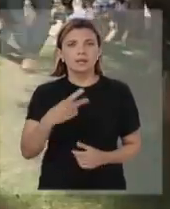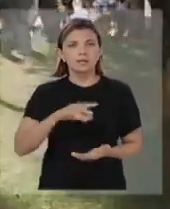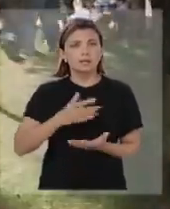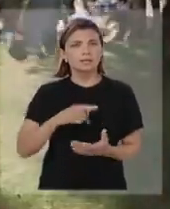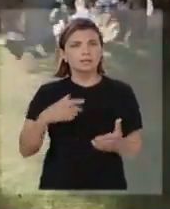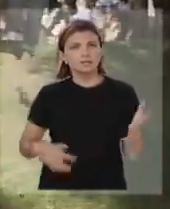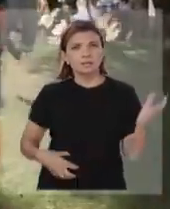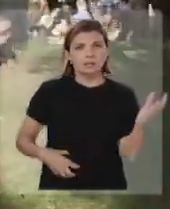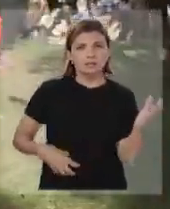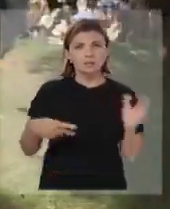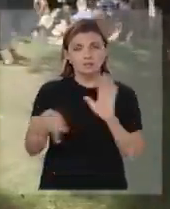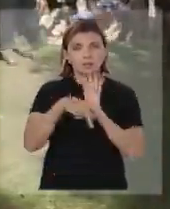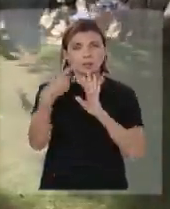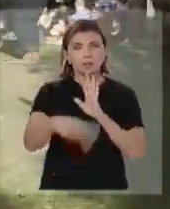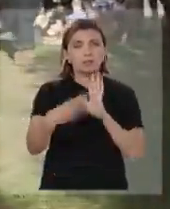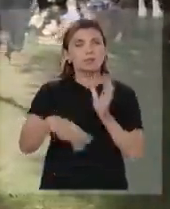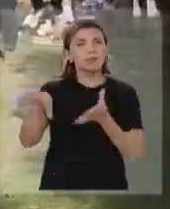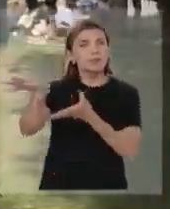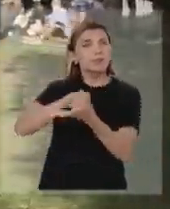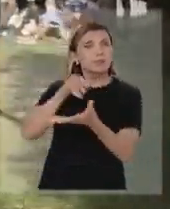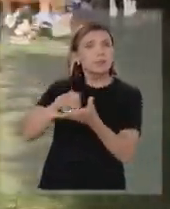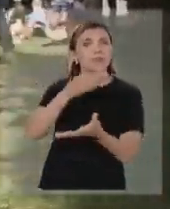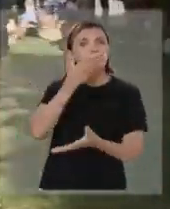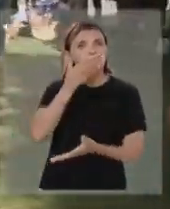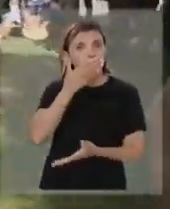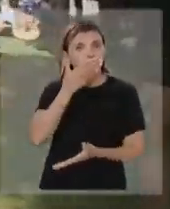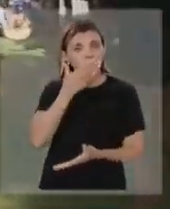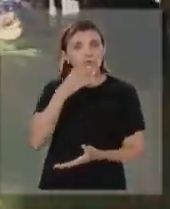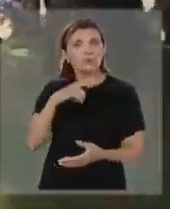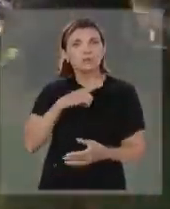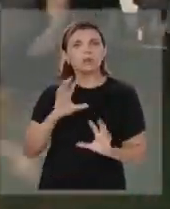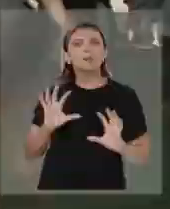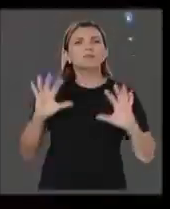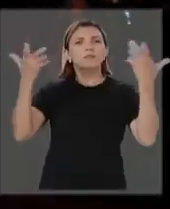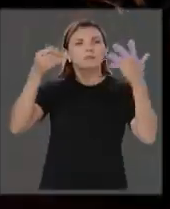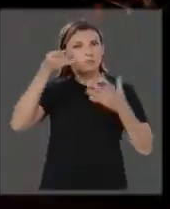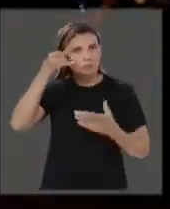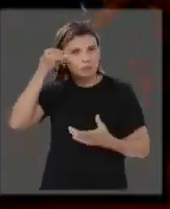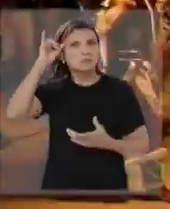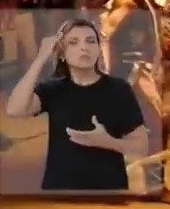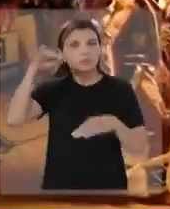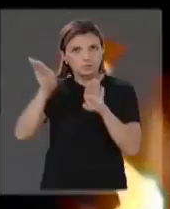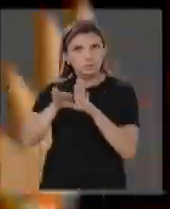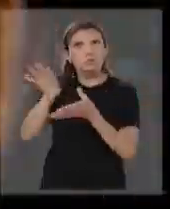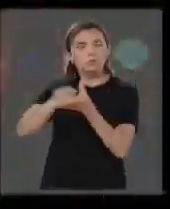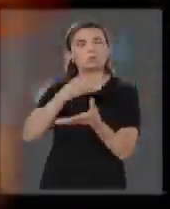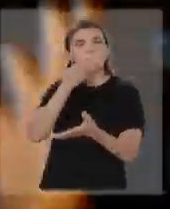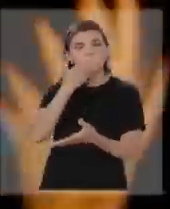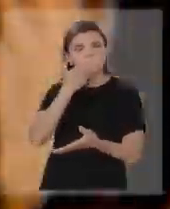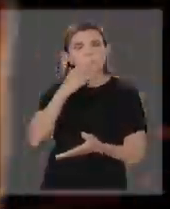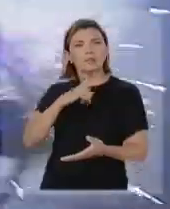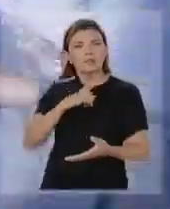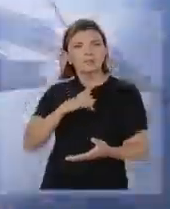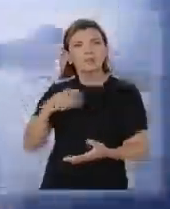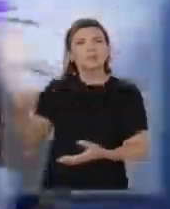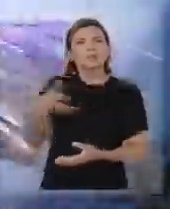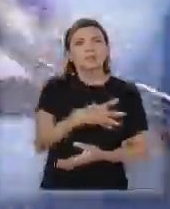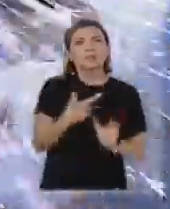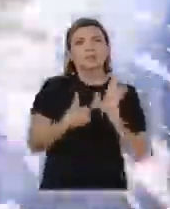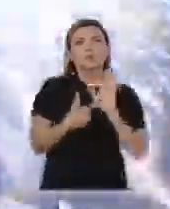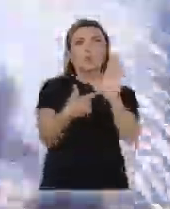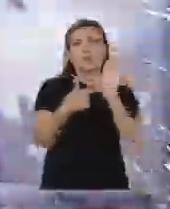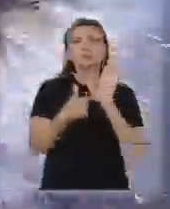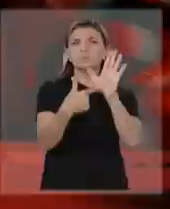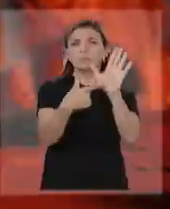O carimbó, dança típica paraense, foi inspirado na cultura indígena, assim como a festa dos bois de Parintins, que apesar de